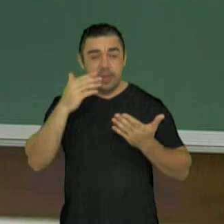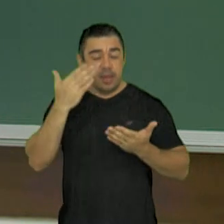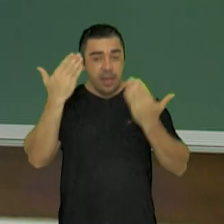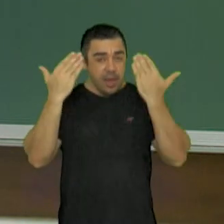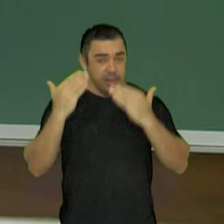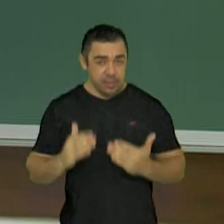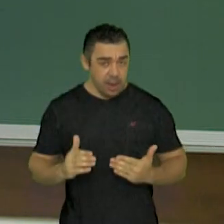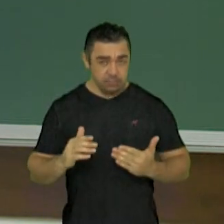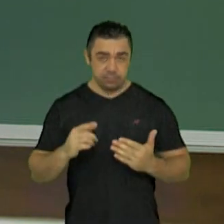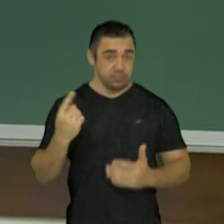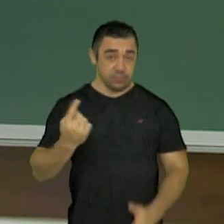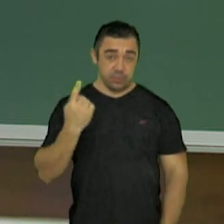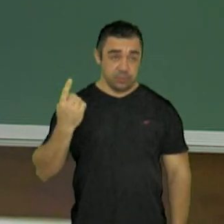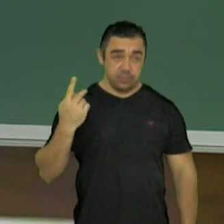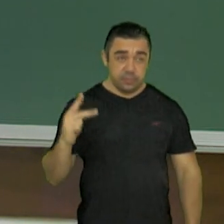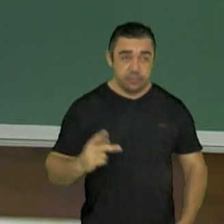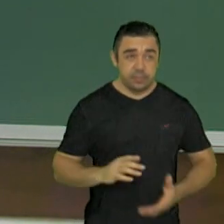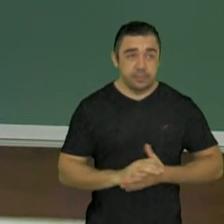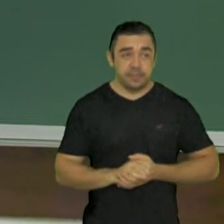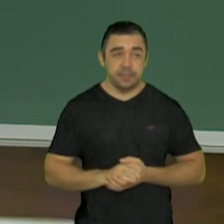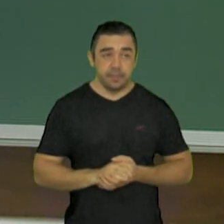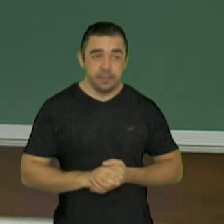também automaticamente, né?